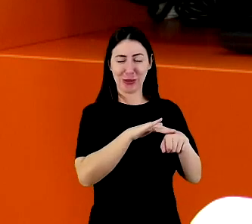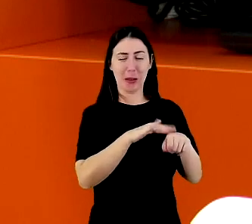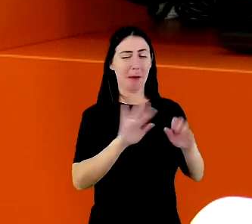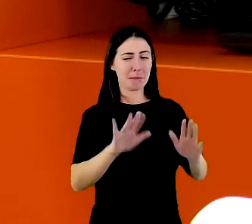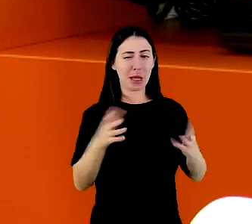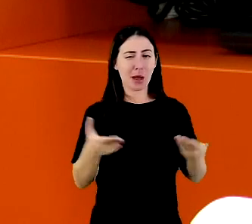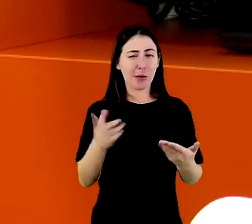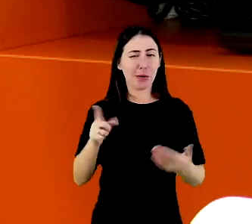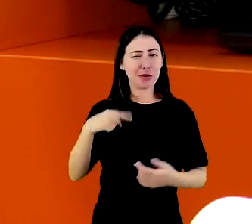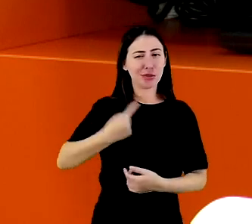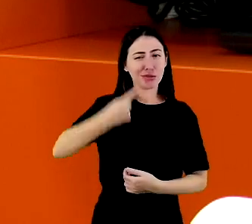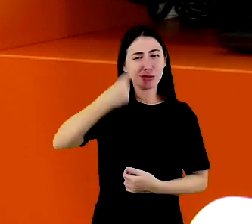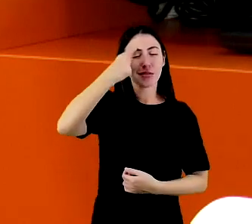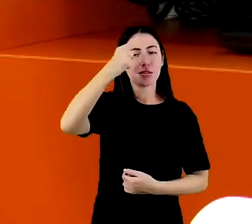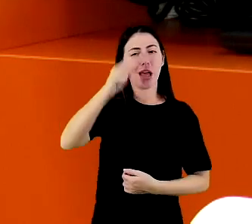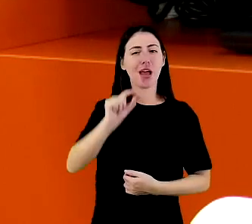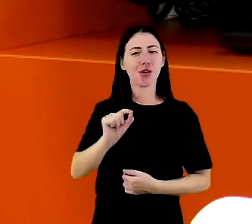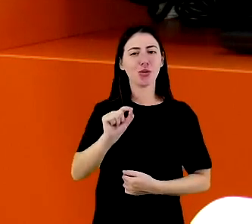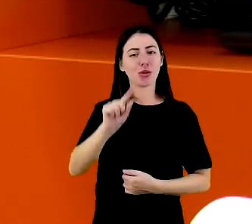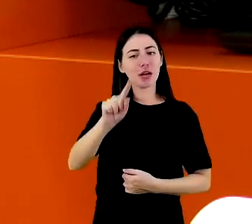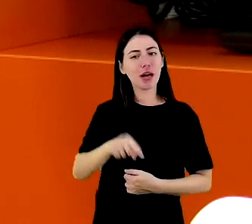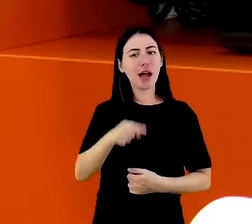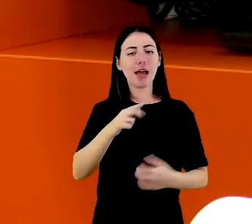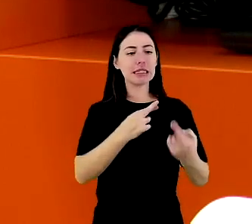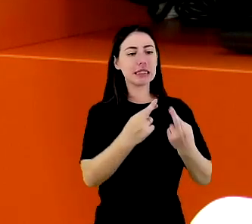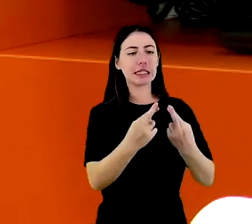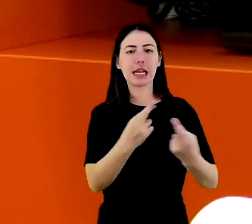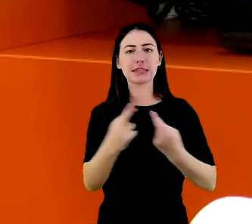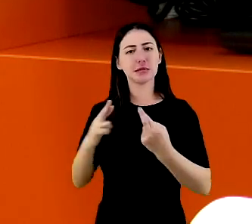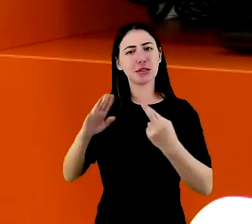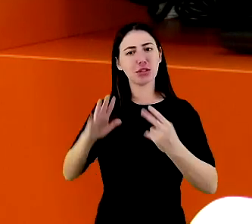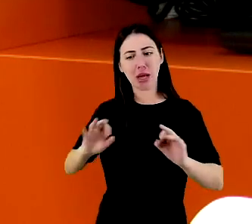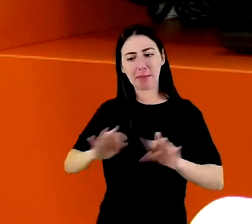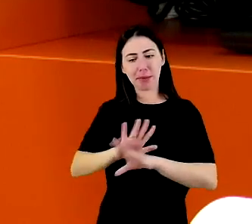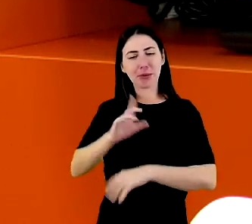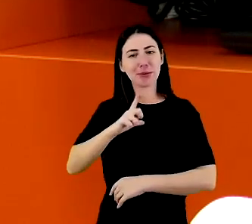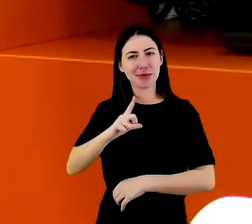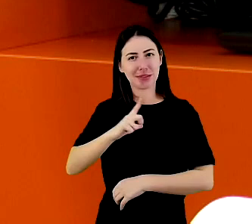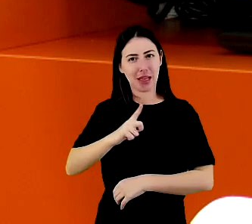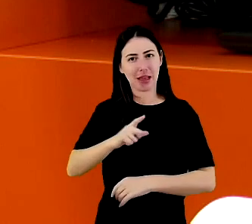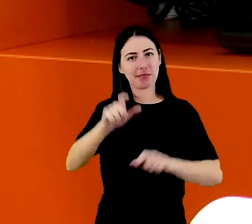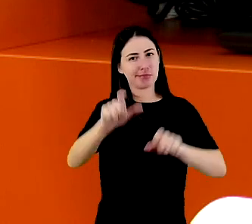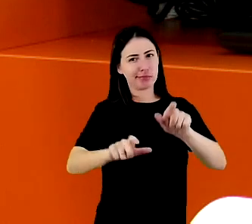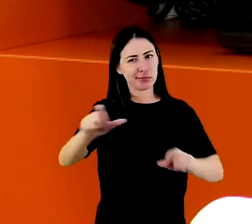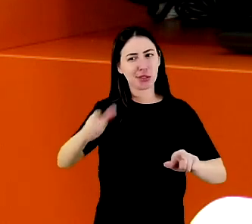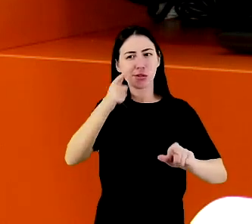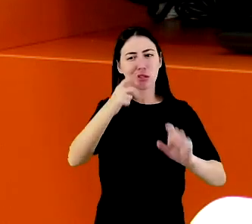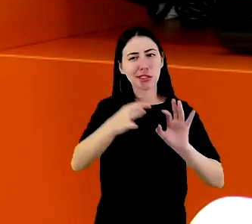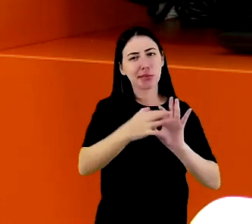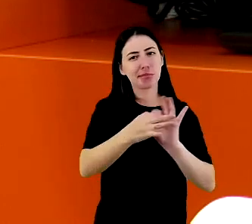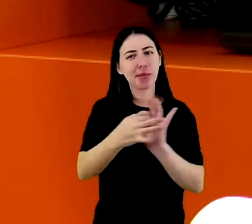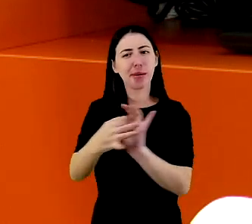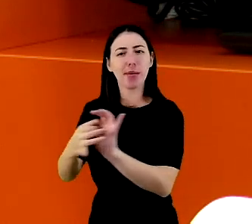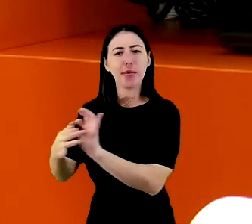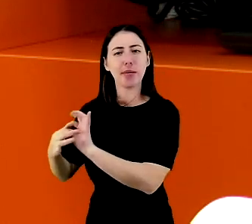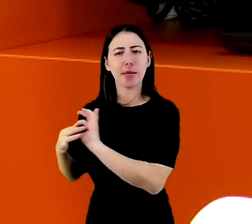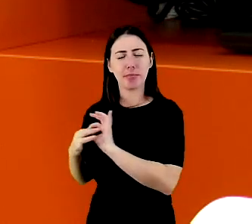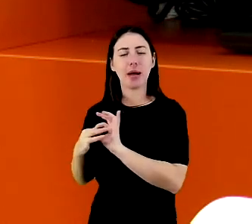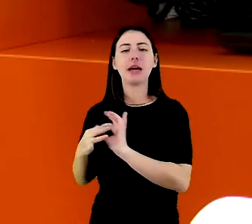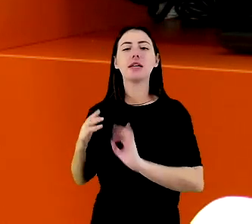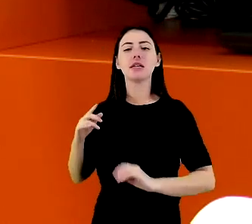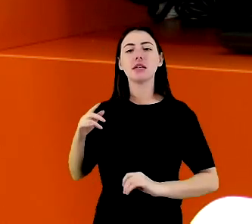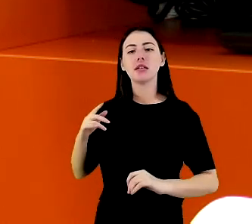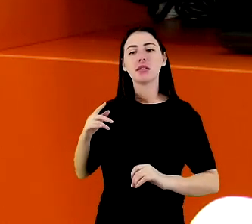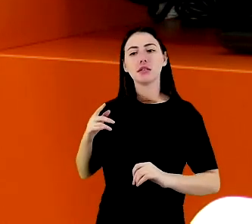usar a força de relacionamento que a gente já tem no campo, né? E aí eu estou falando de qualquer um dos negócios da Raizen. Então,